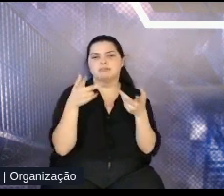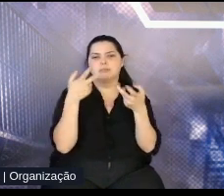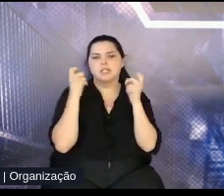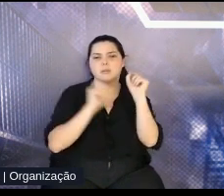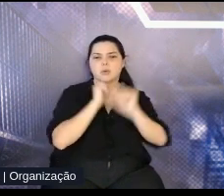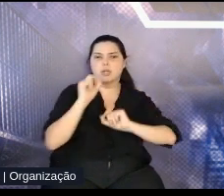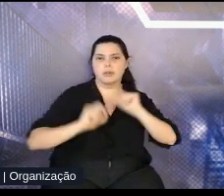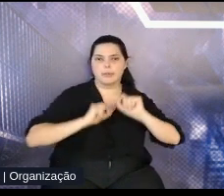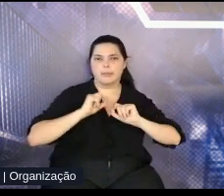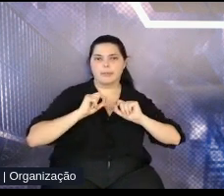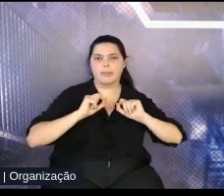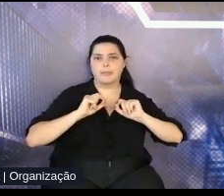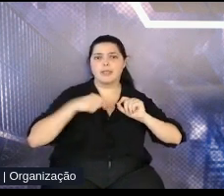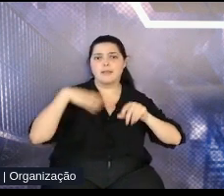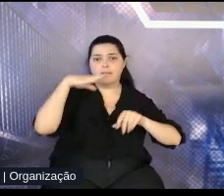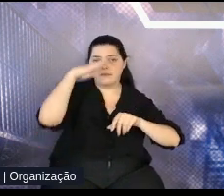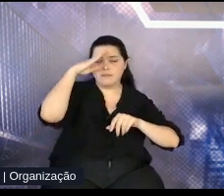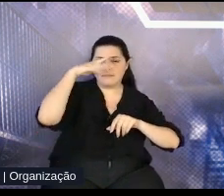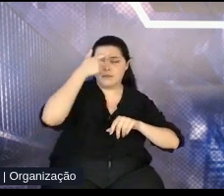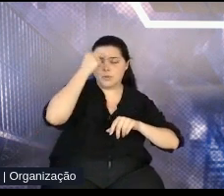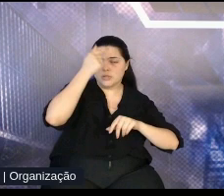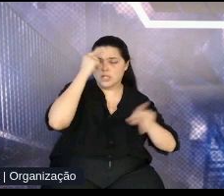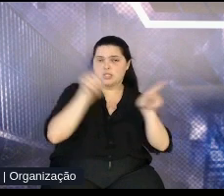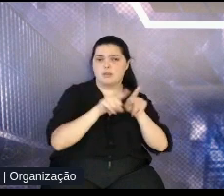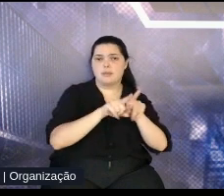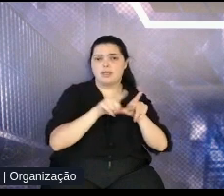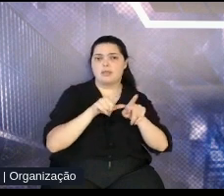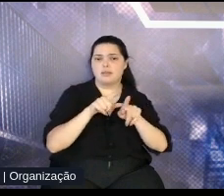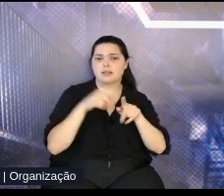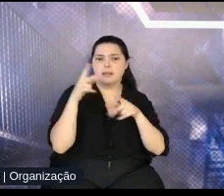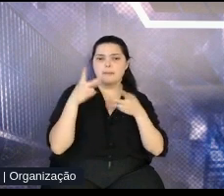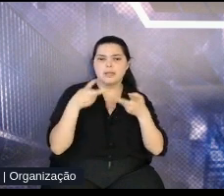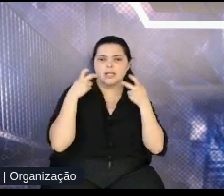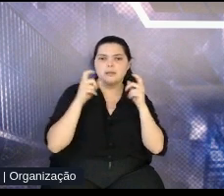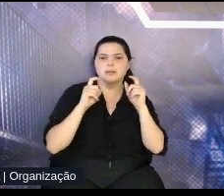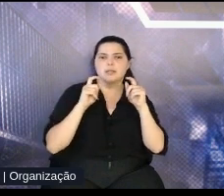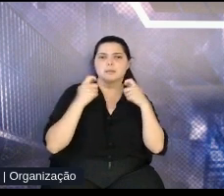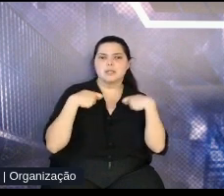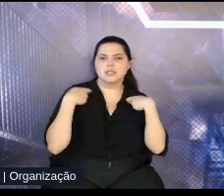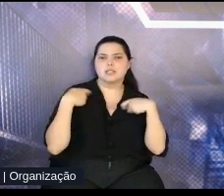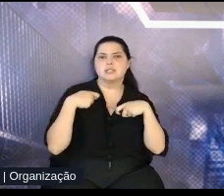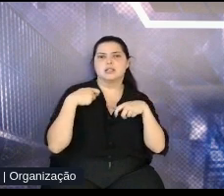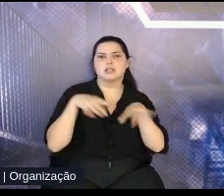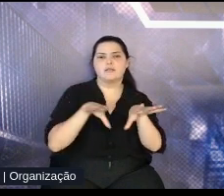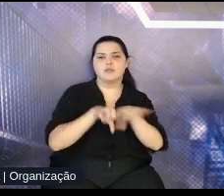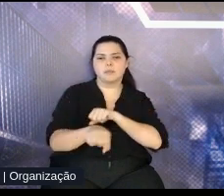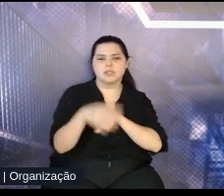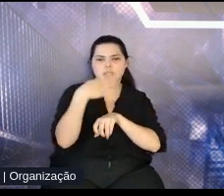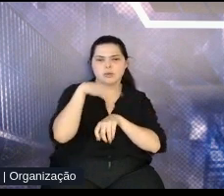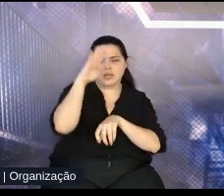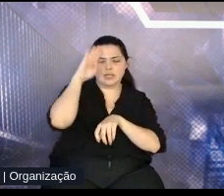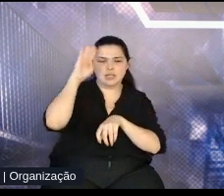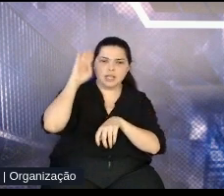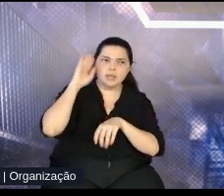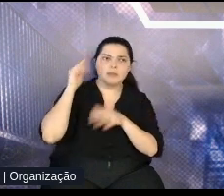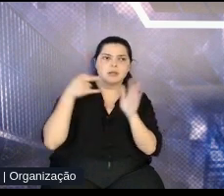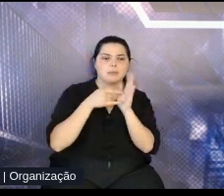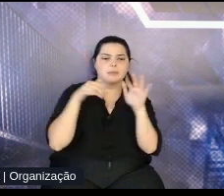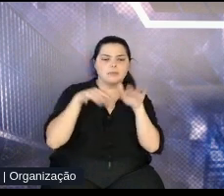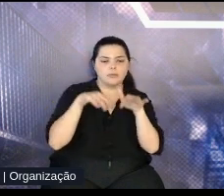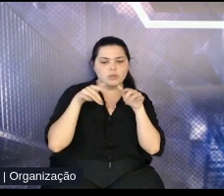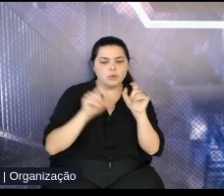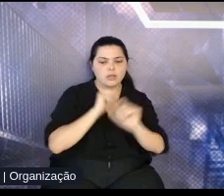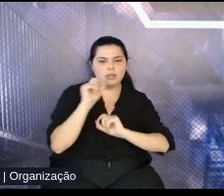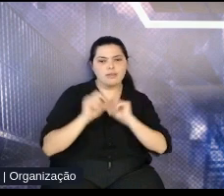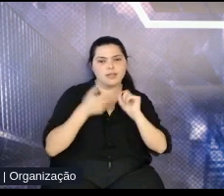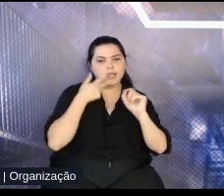que desde as próprias faculdades existe a necessidade de, quando se esteja tendo a formação dessas pessoas desenvolvedoras, se